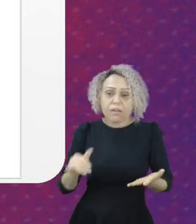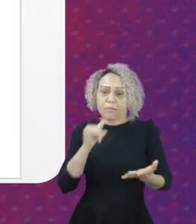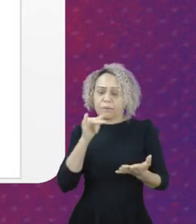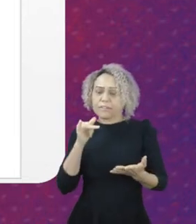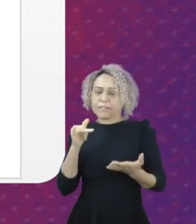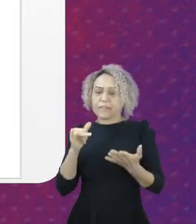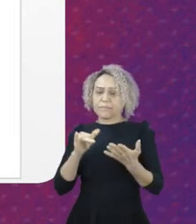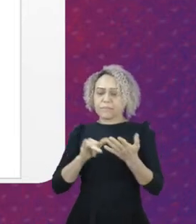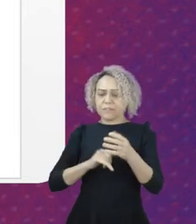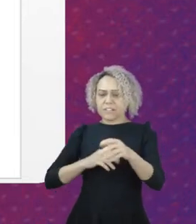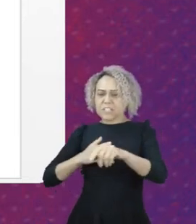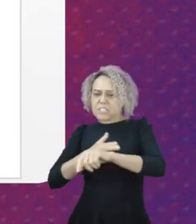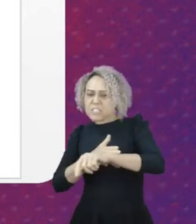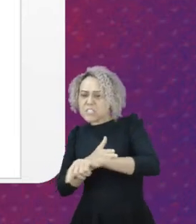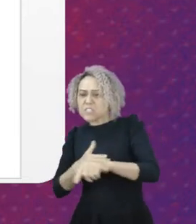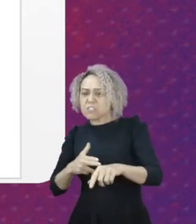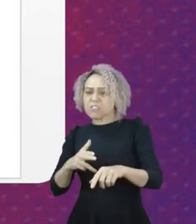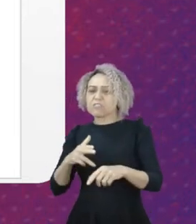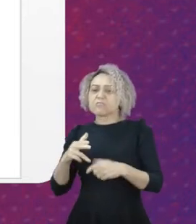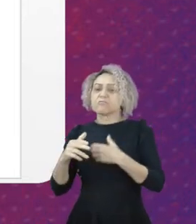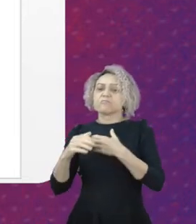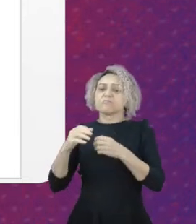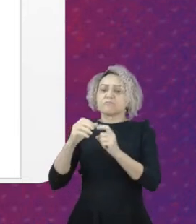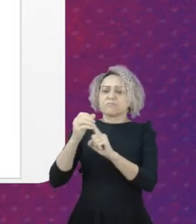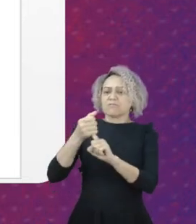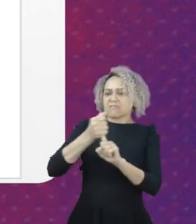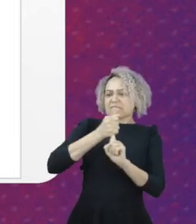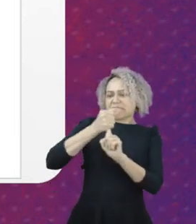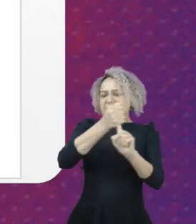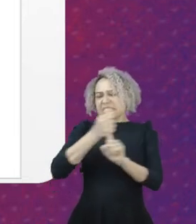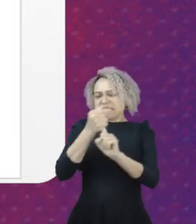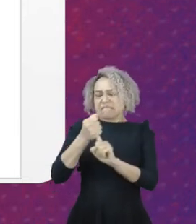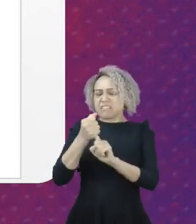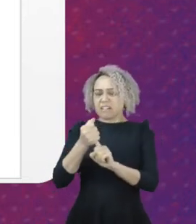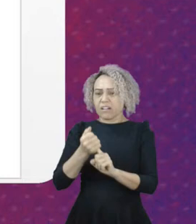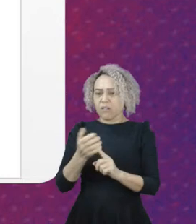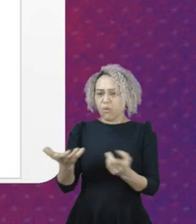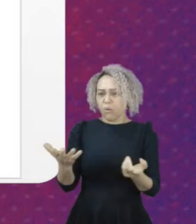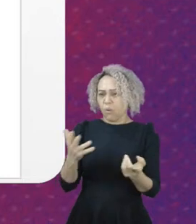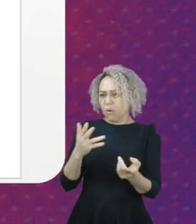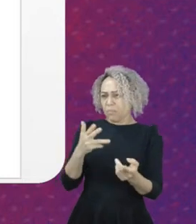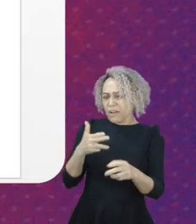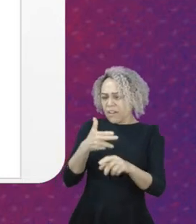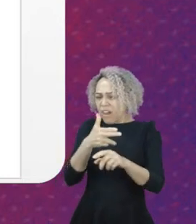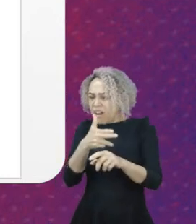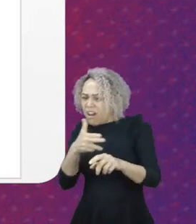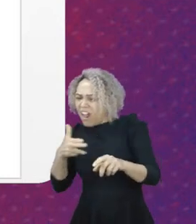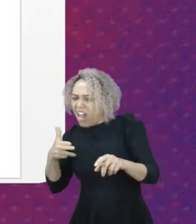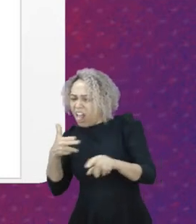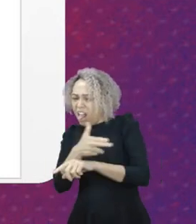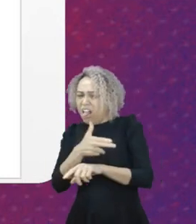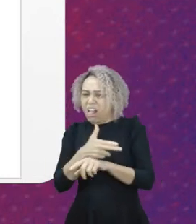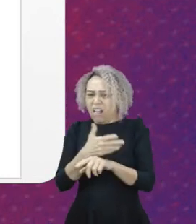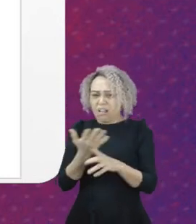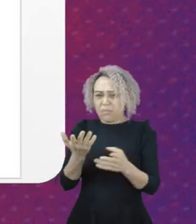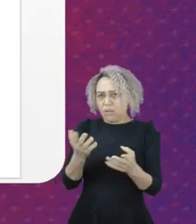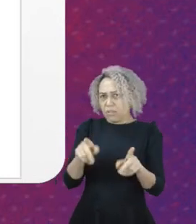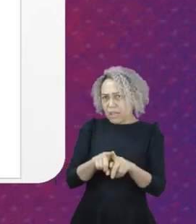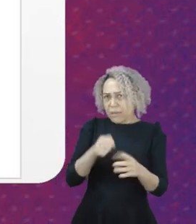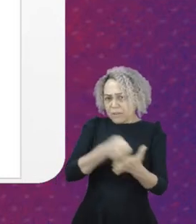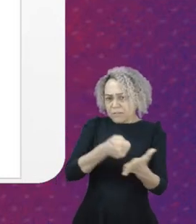queimaduras, cortes, estrangulamento, lesões por armas ou por objetos, né? Obrigar a tomar medicamentos